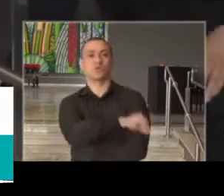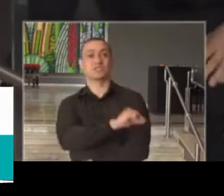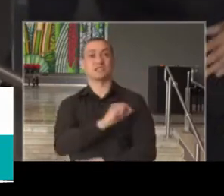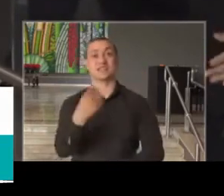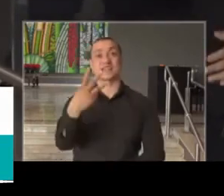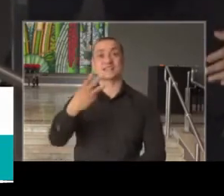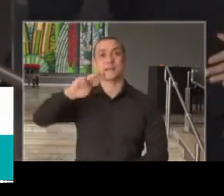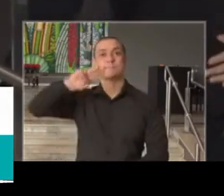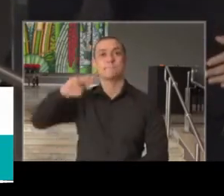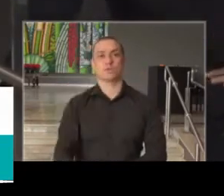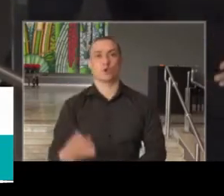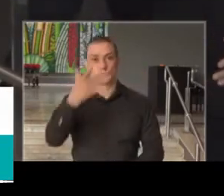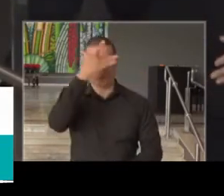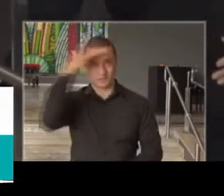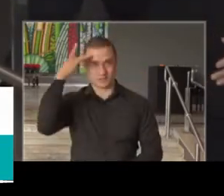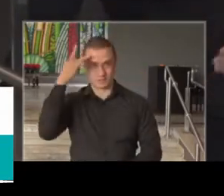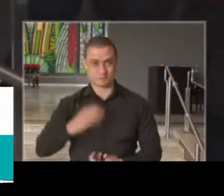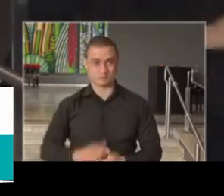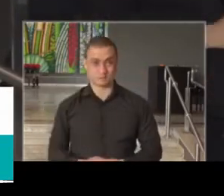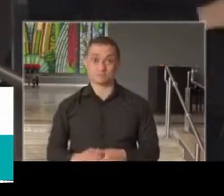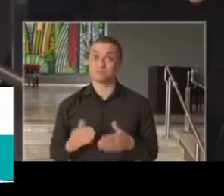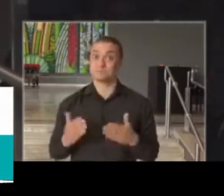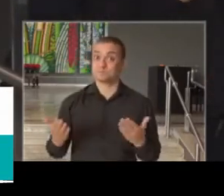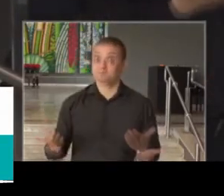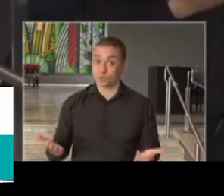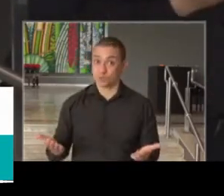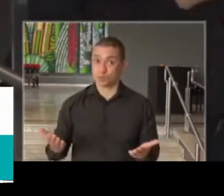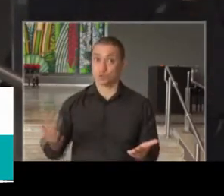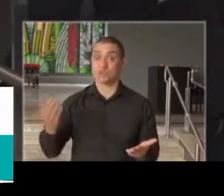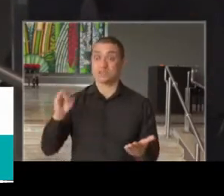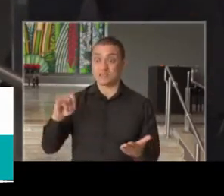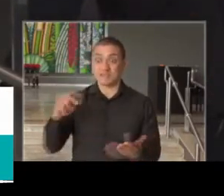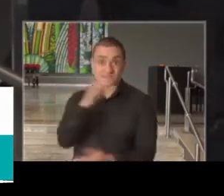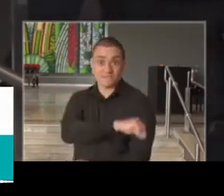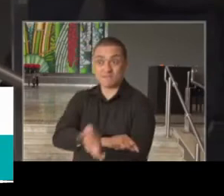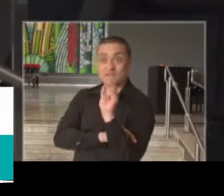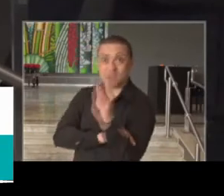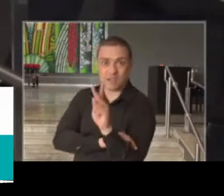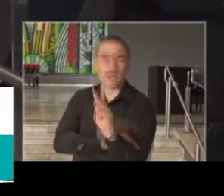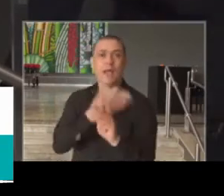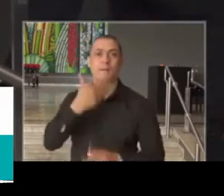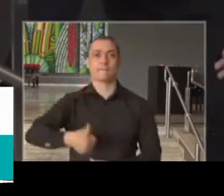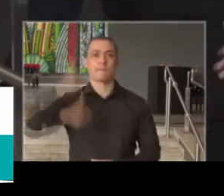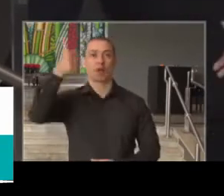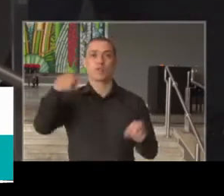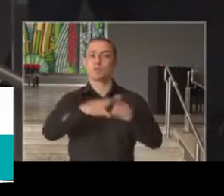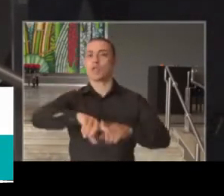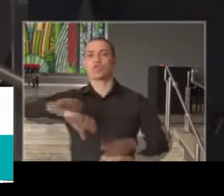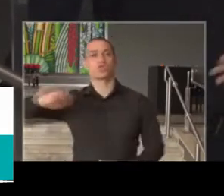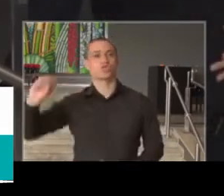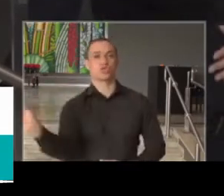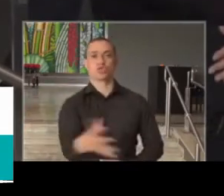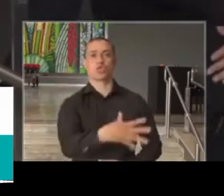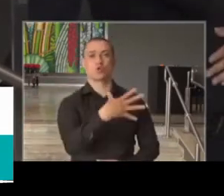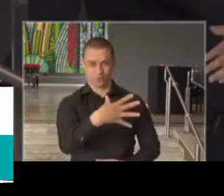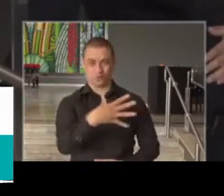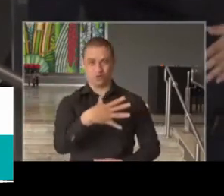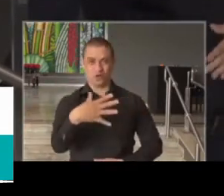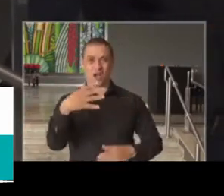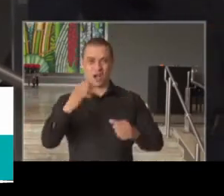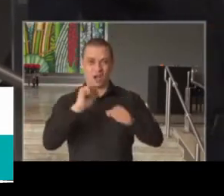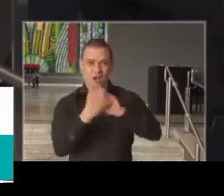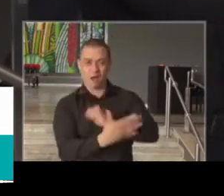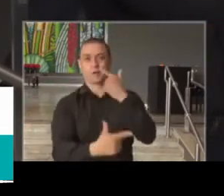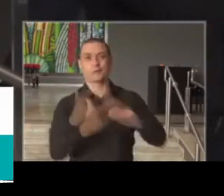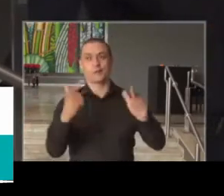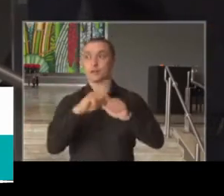de pessoas. Com isso, nós minoramos e minoraremos essa pandemia que tanto